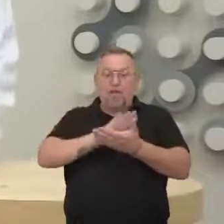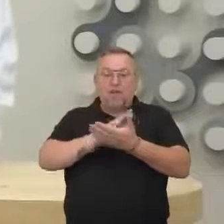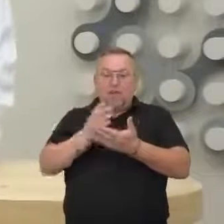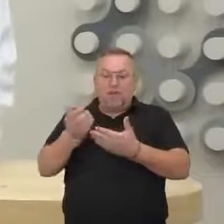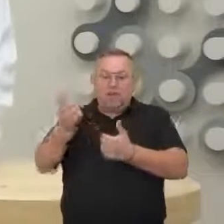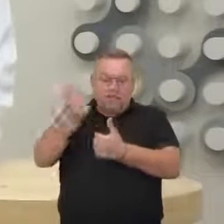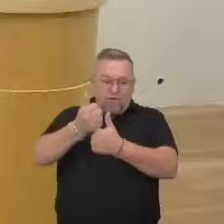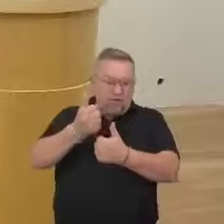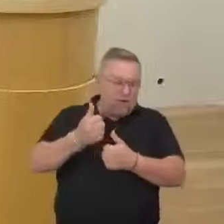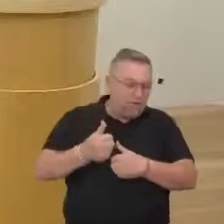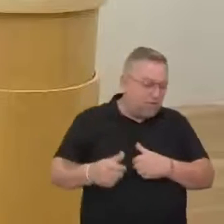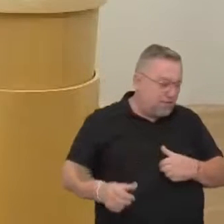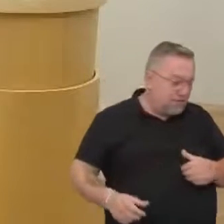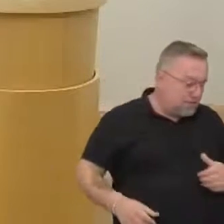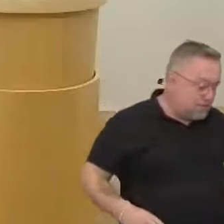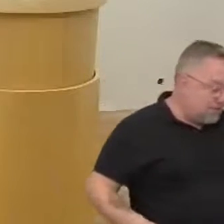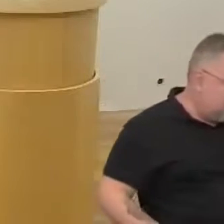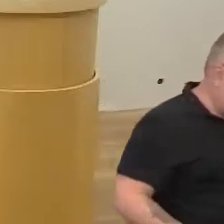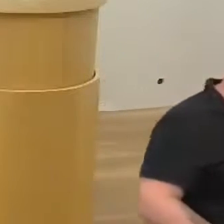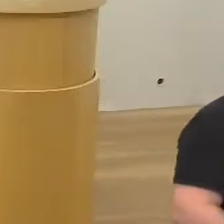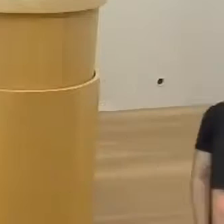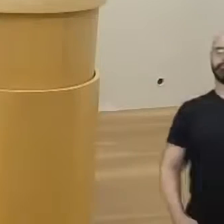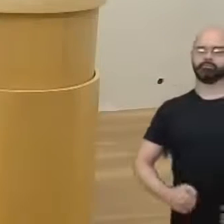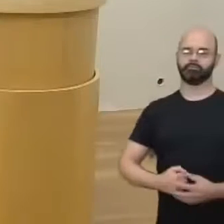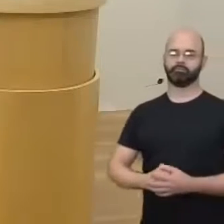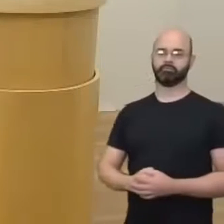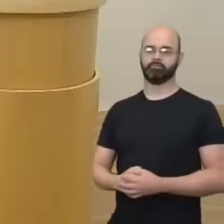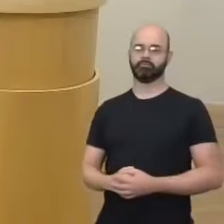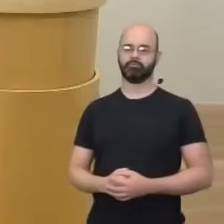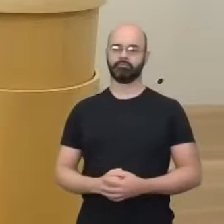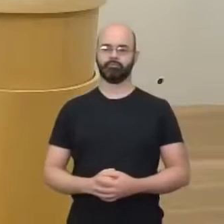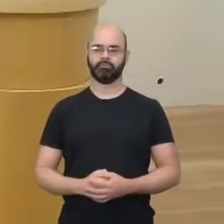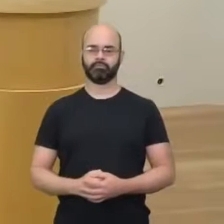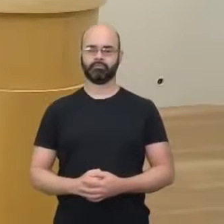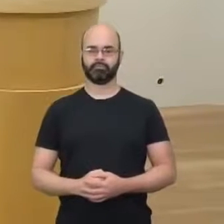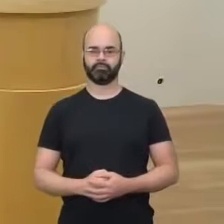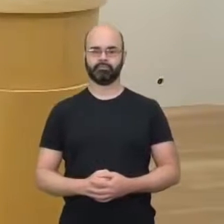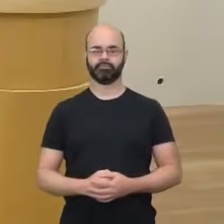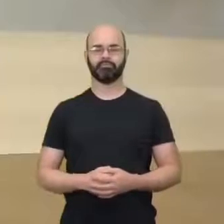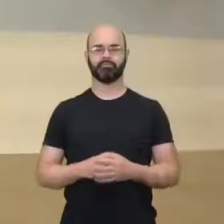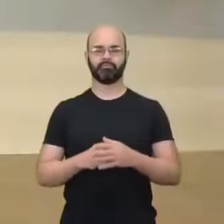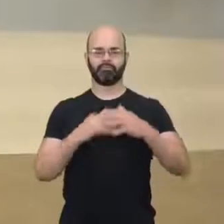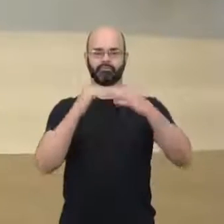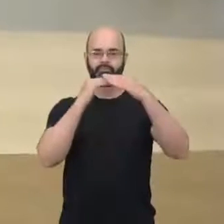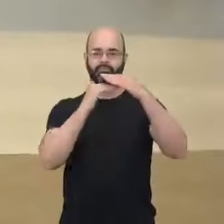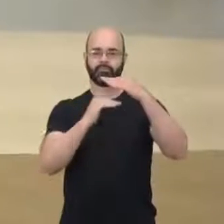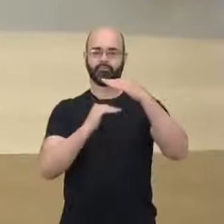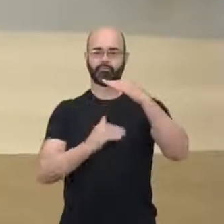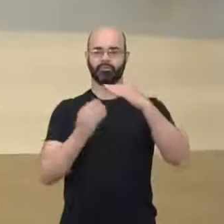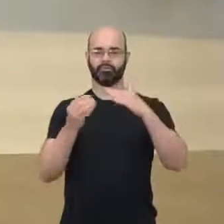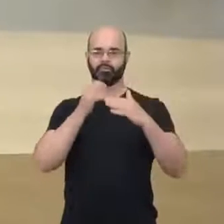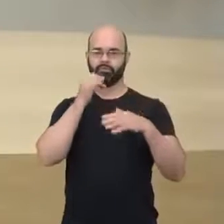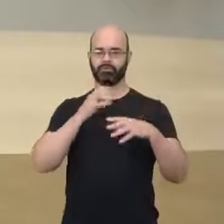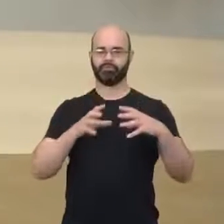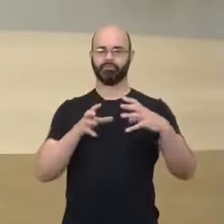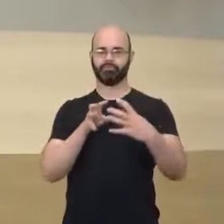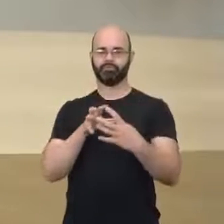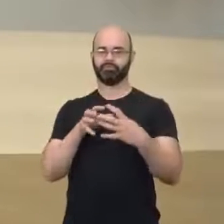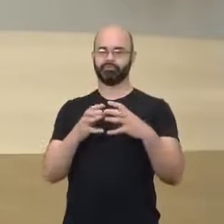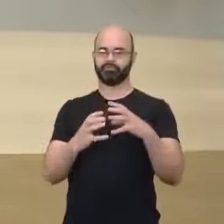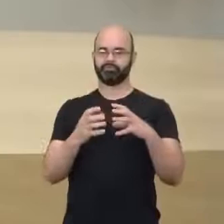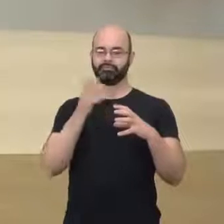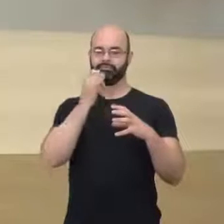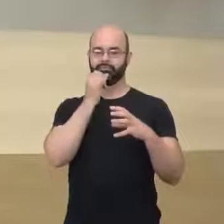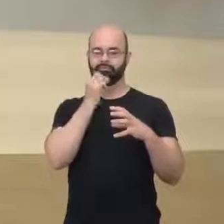é massa de modelar, tá, gente? Então vamos ver como é que são essas camadas aí que o professor está falando. Eu estou cortando aqui, ó, o planeta Terra.